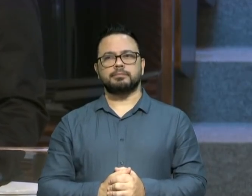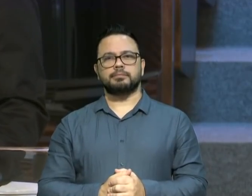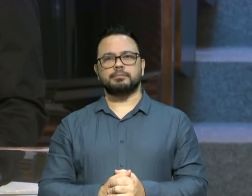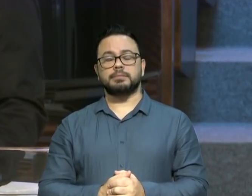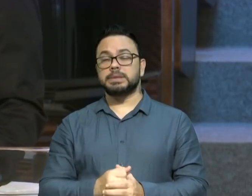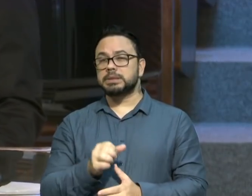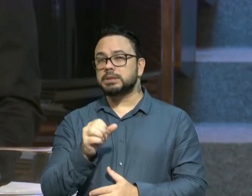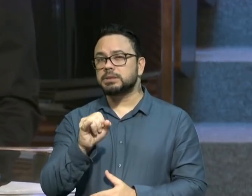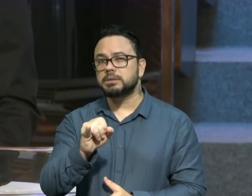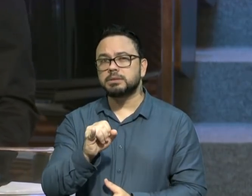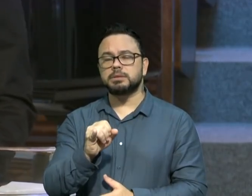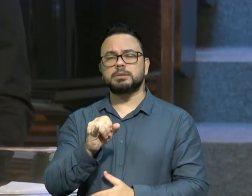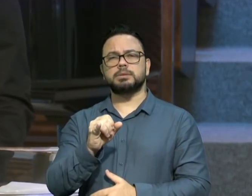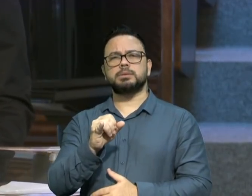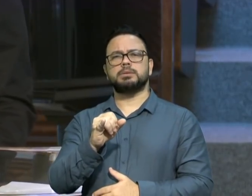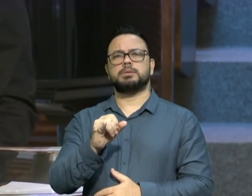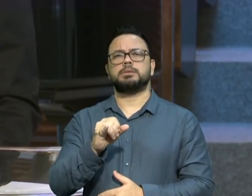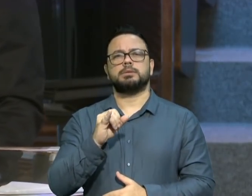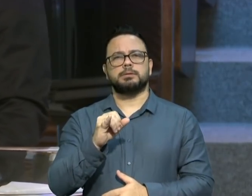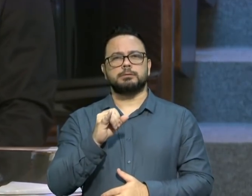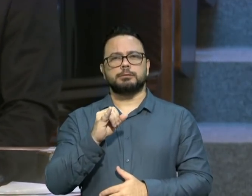e esse um dia